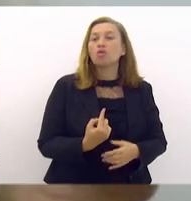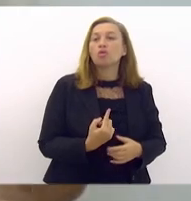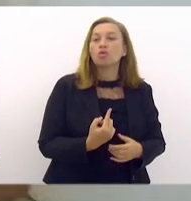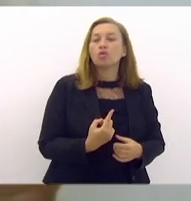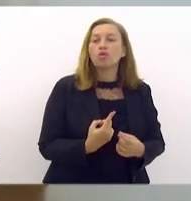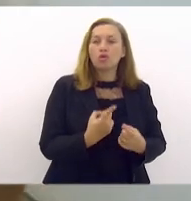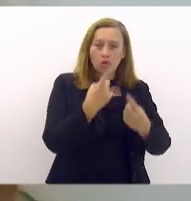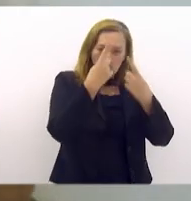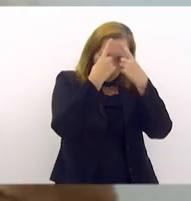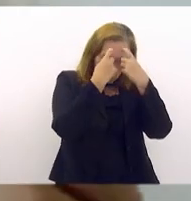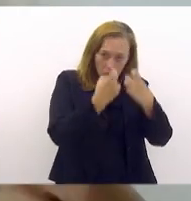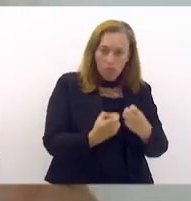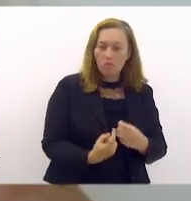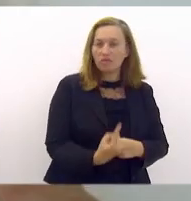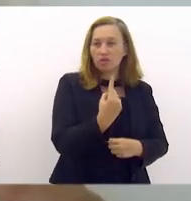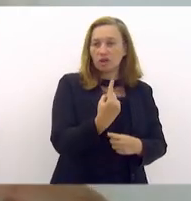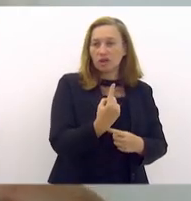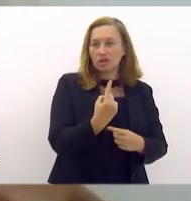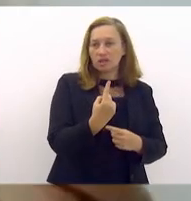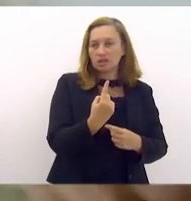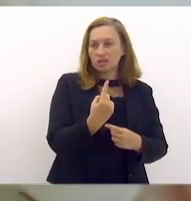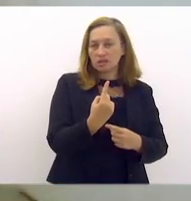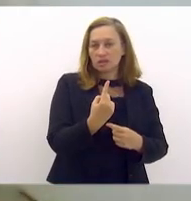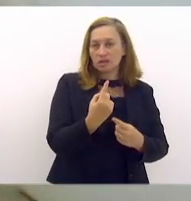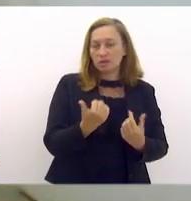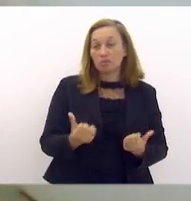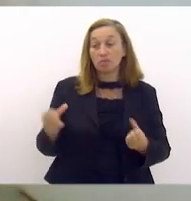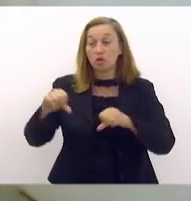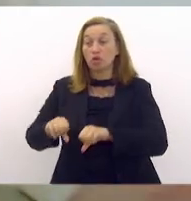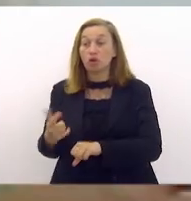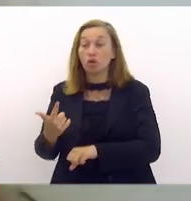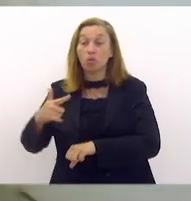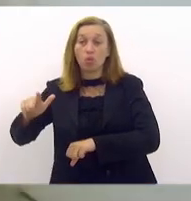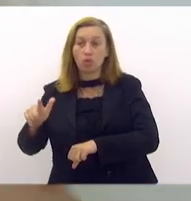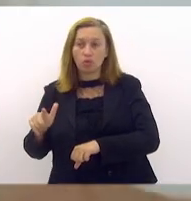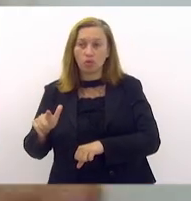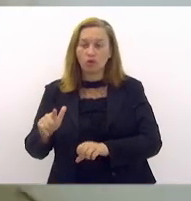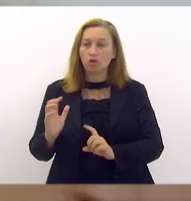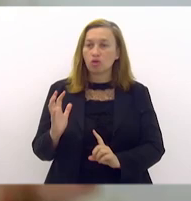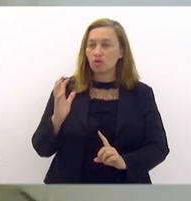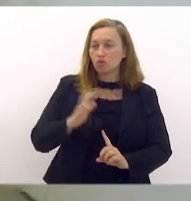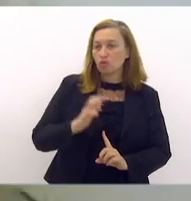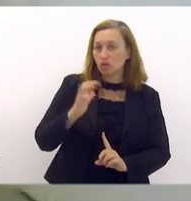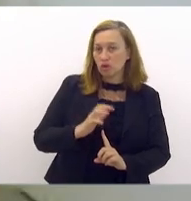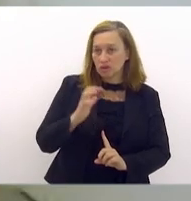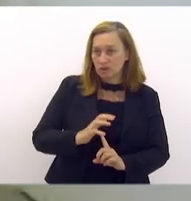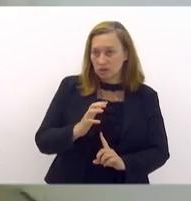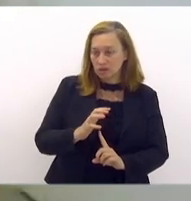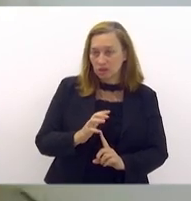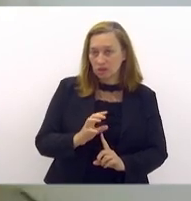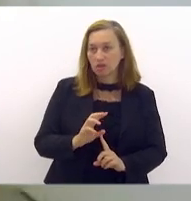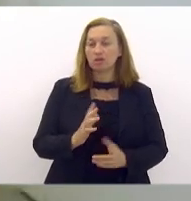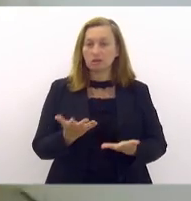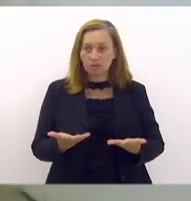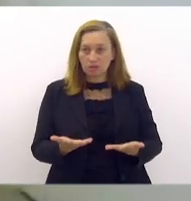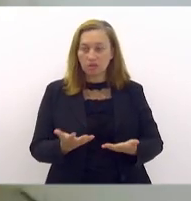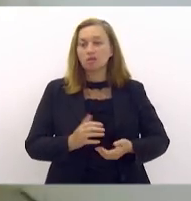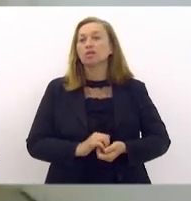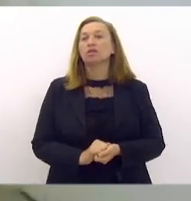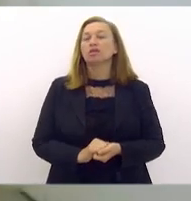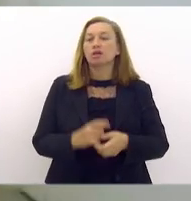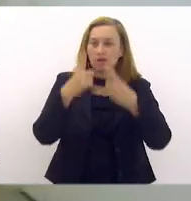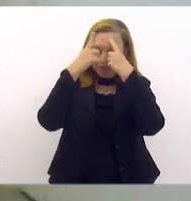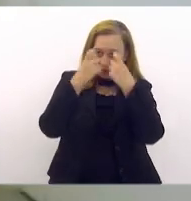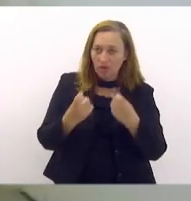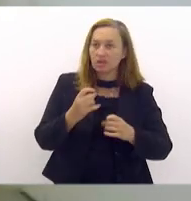mas não há uma relação de causalidade, né? De um influencia ou contribui ou causa a ocorrência de violência